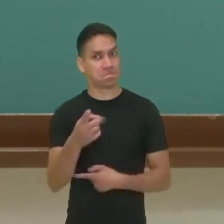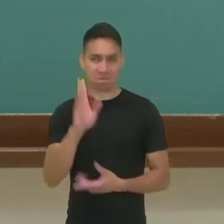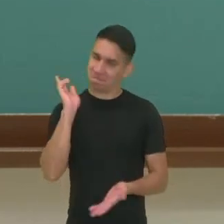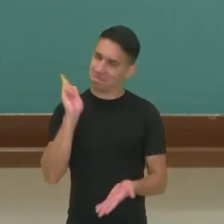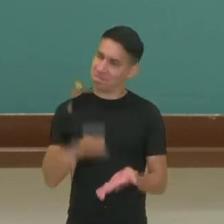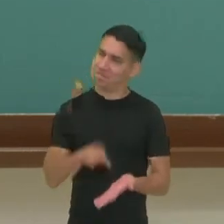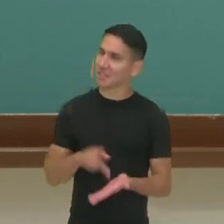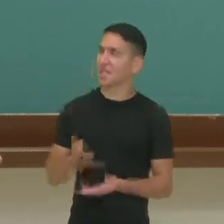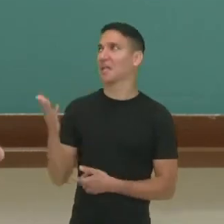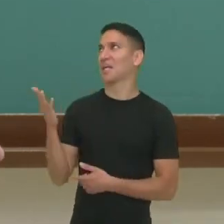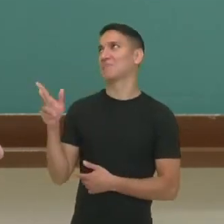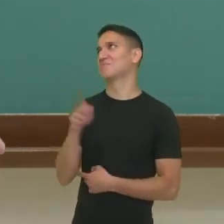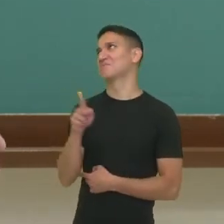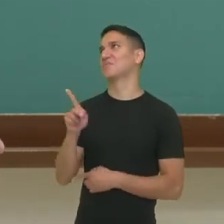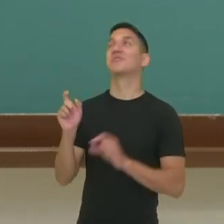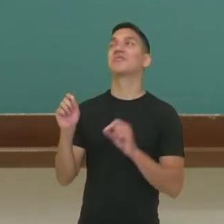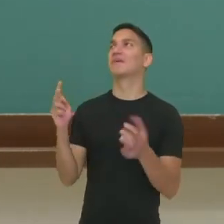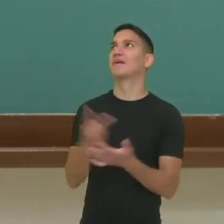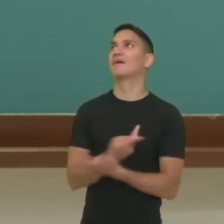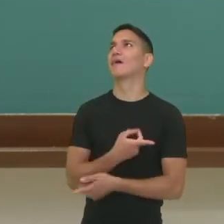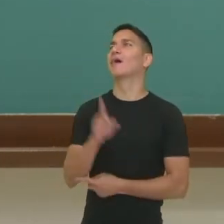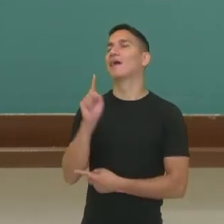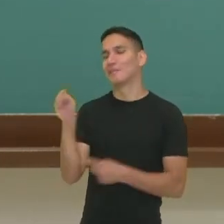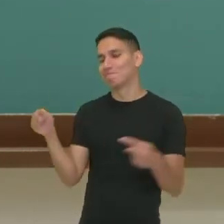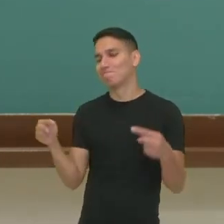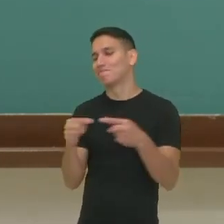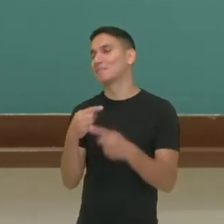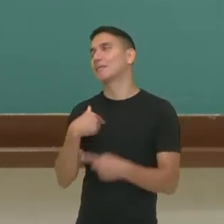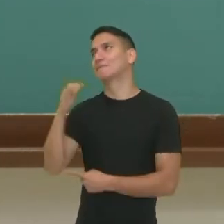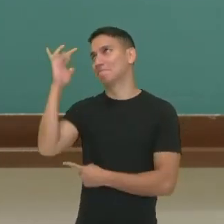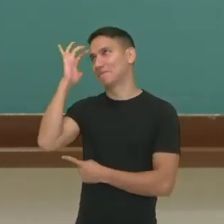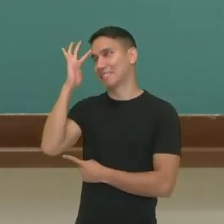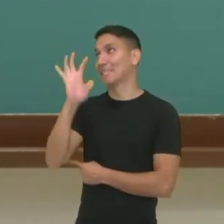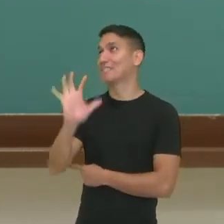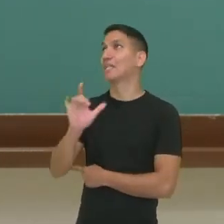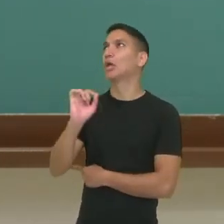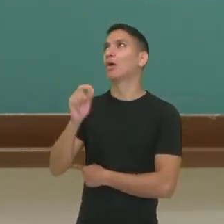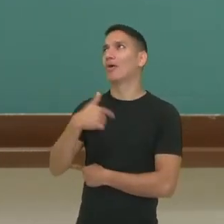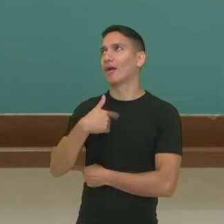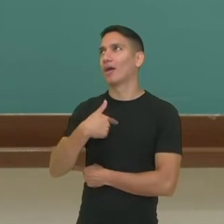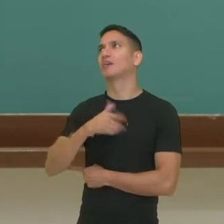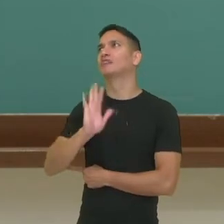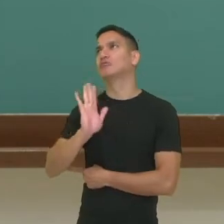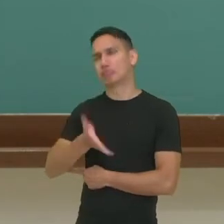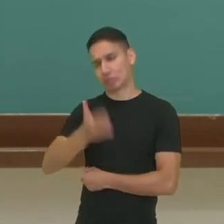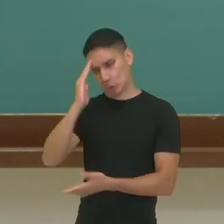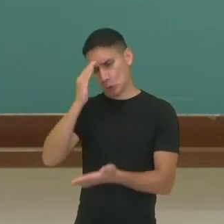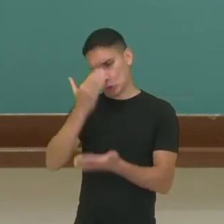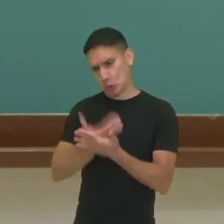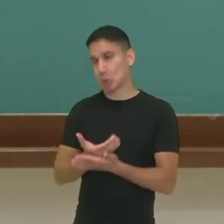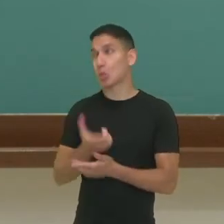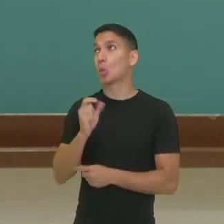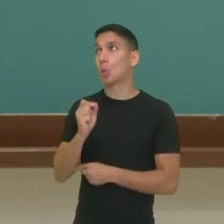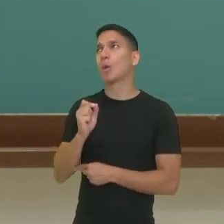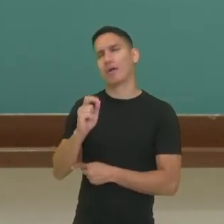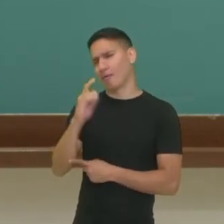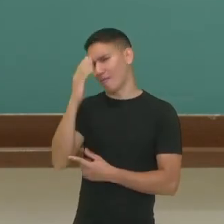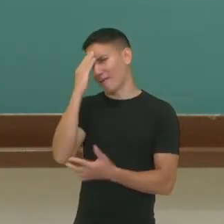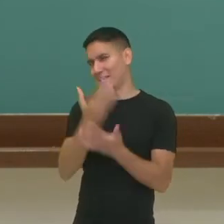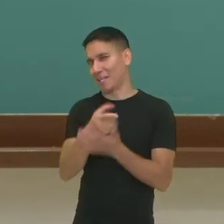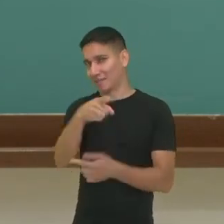Realmente, professor, deu naquilo que eu pensava. Eu estou muito confiante e tenho certeza